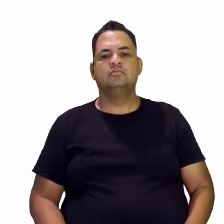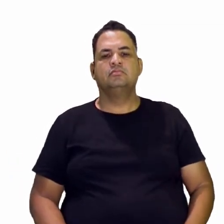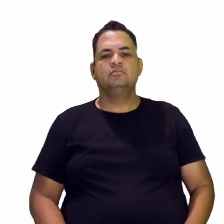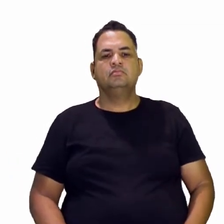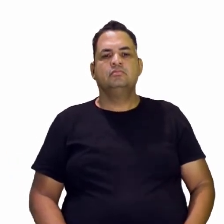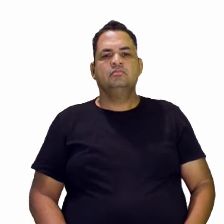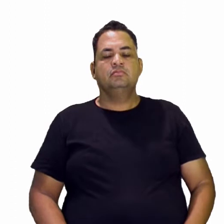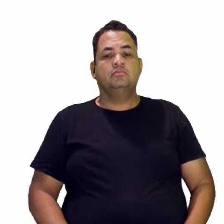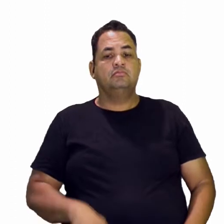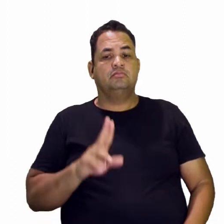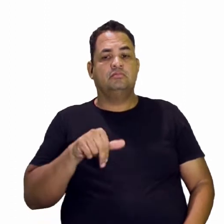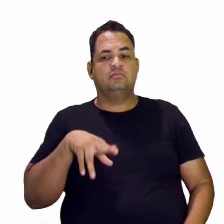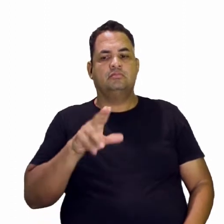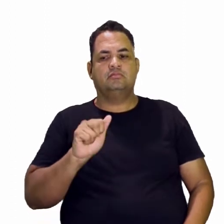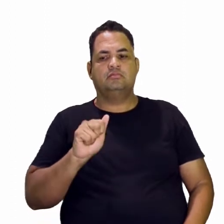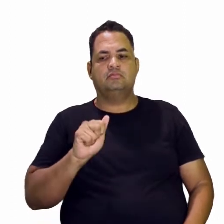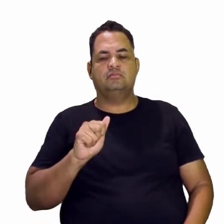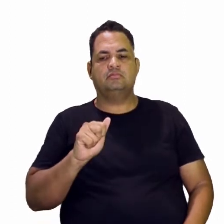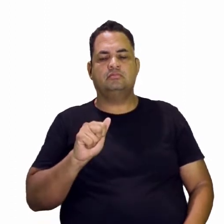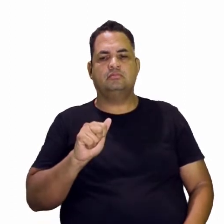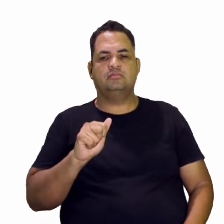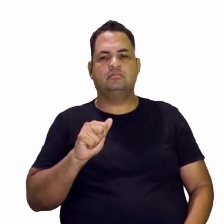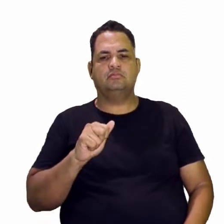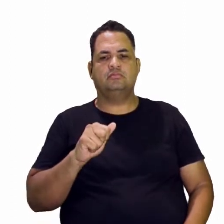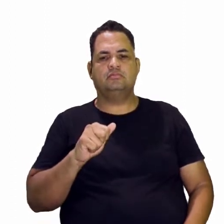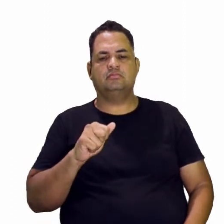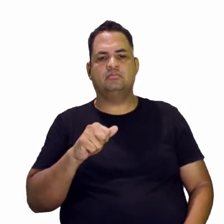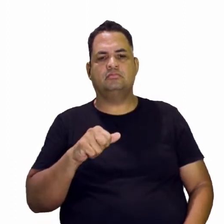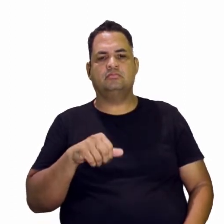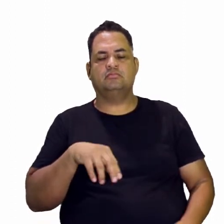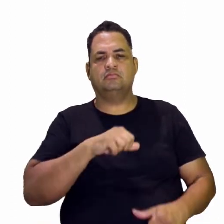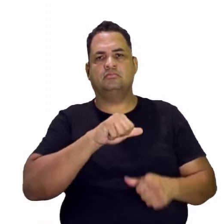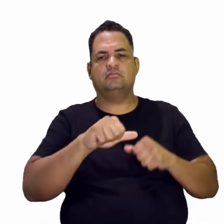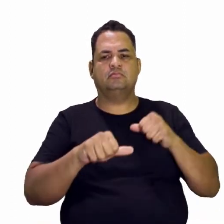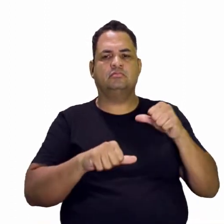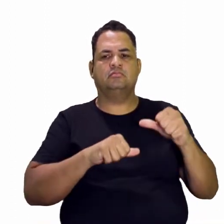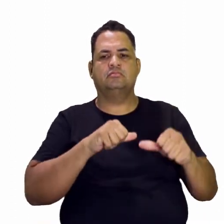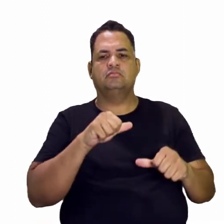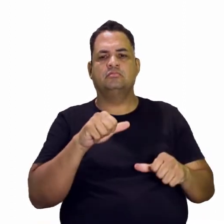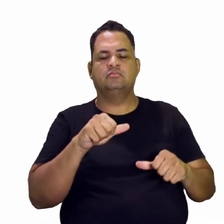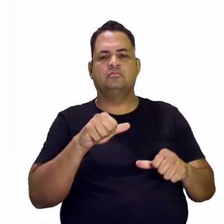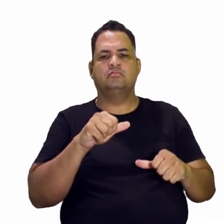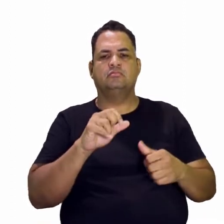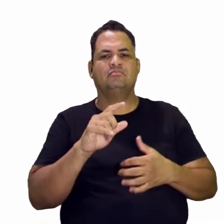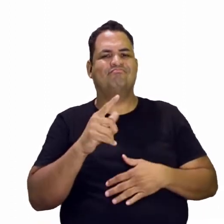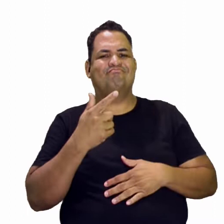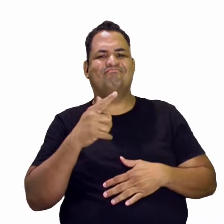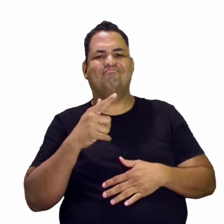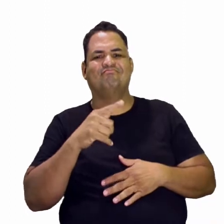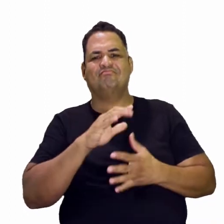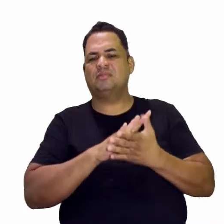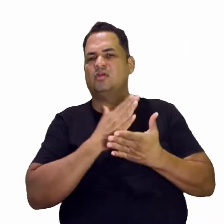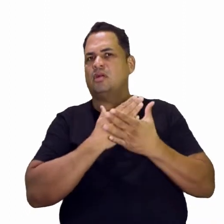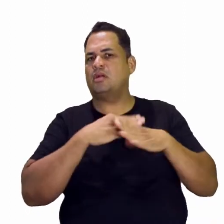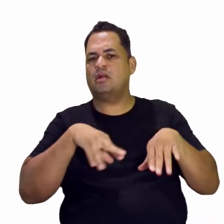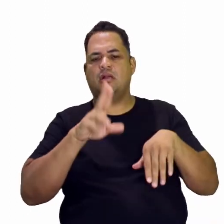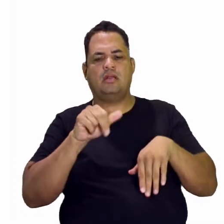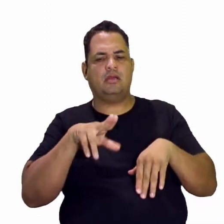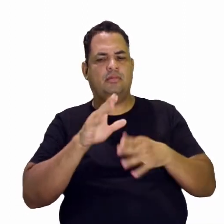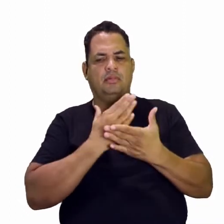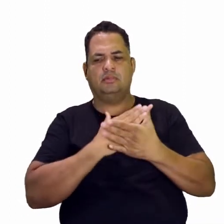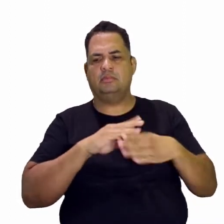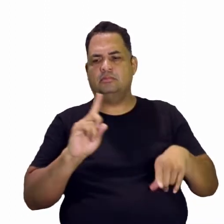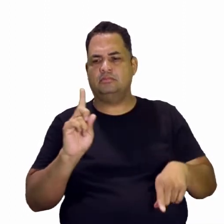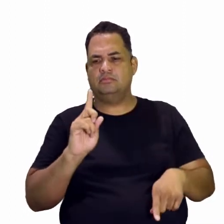Ele jamais, né, essa transformação, ela não tem um término, gente,